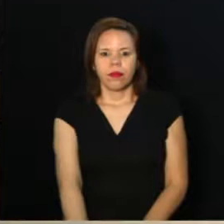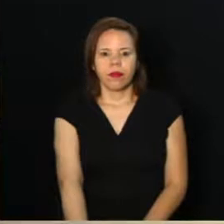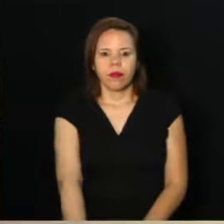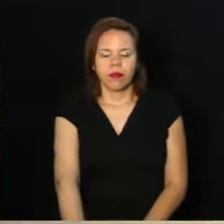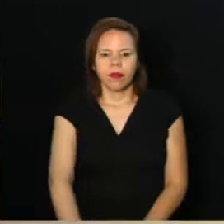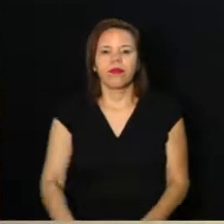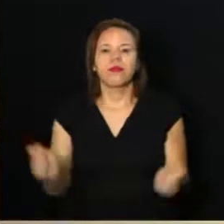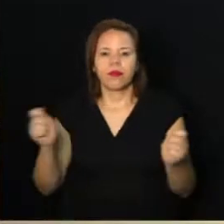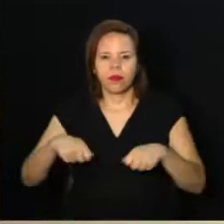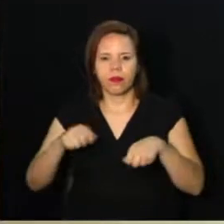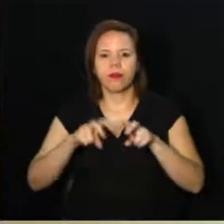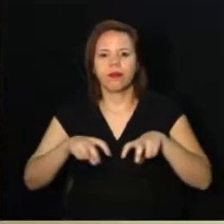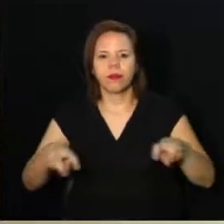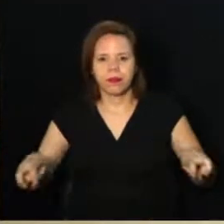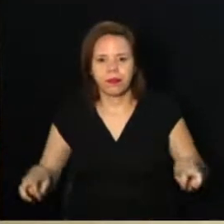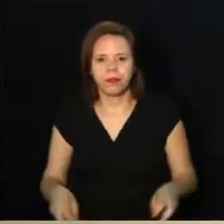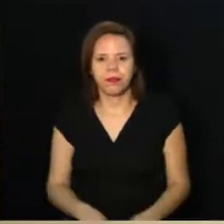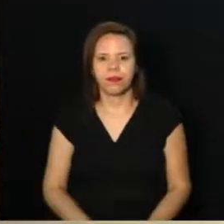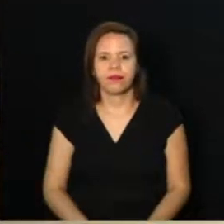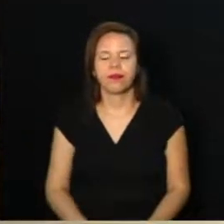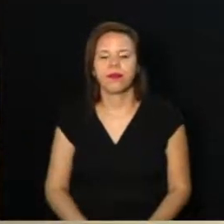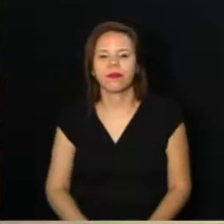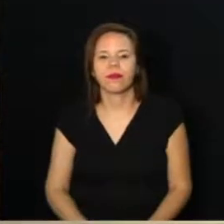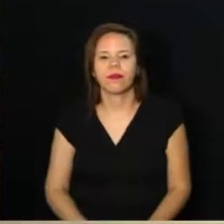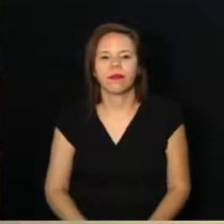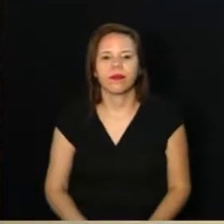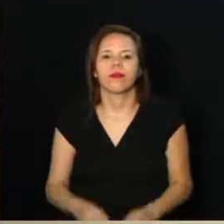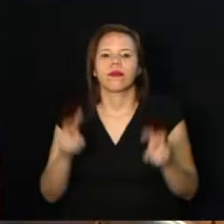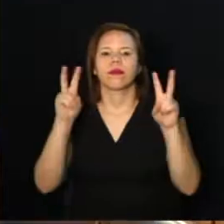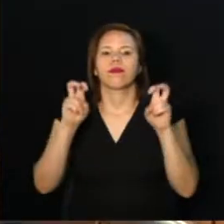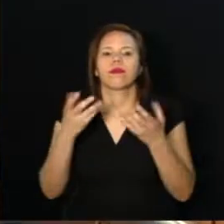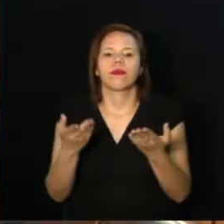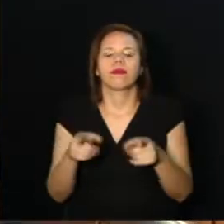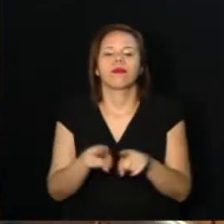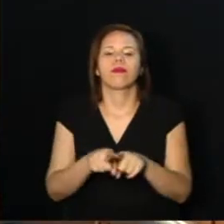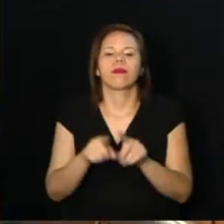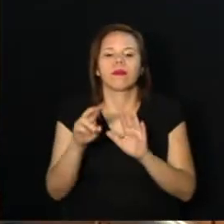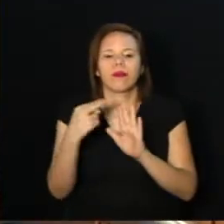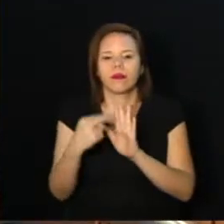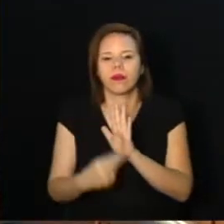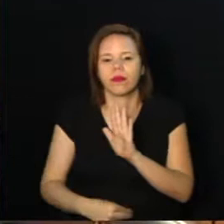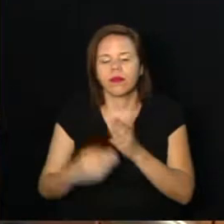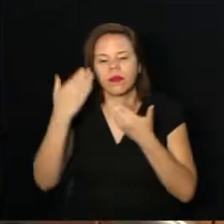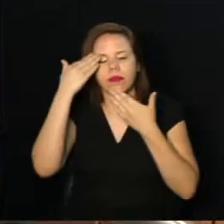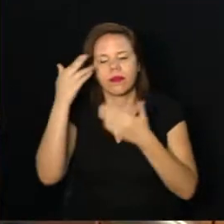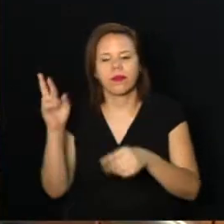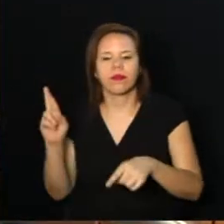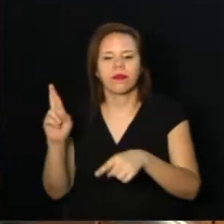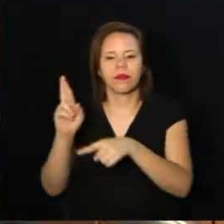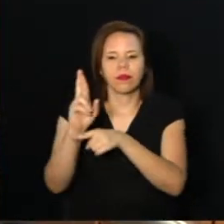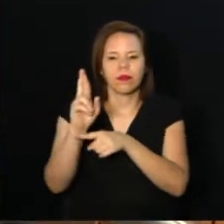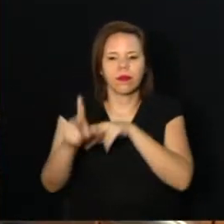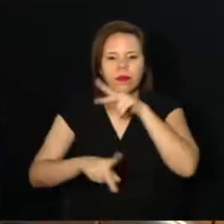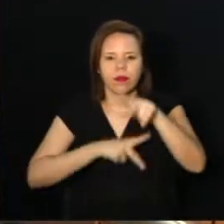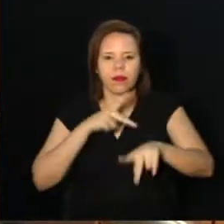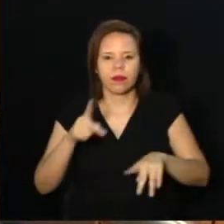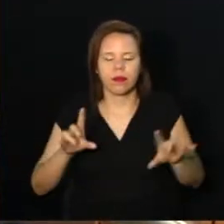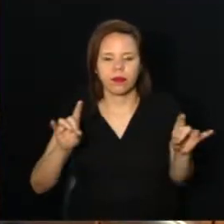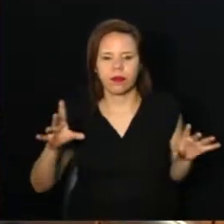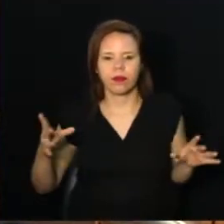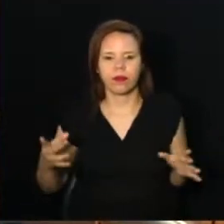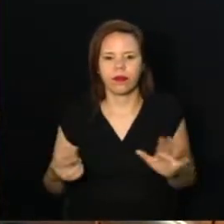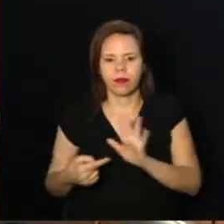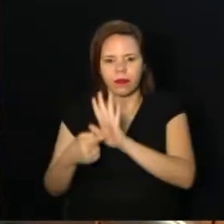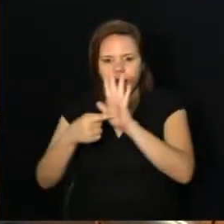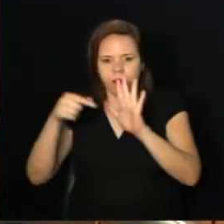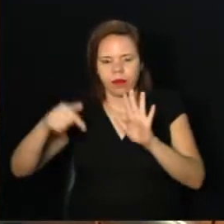Podem tomar assento. Relacionamos e agradecemos os seguintes representantes e autoridades que se